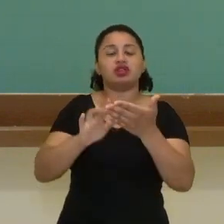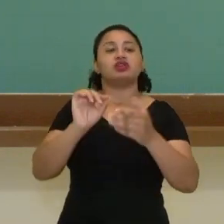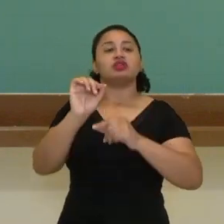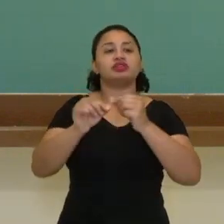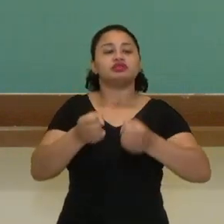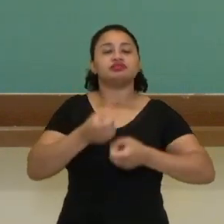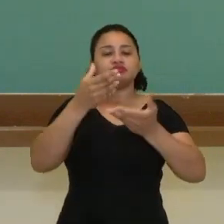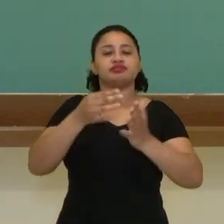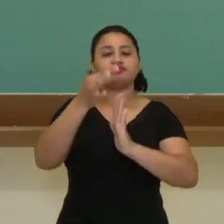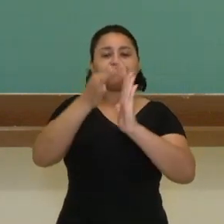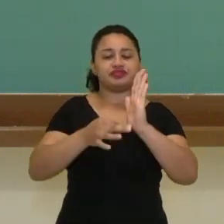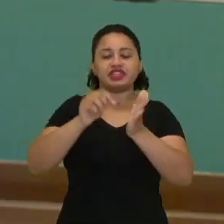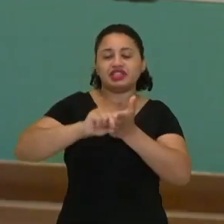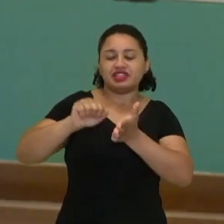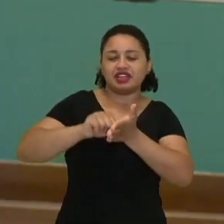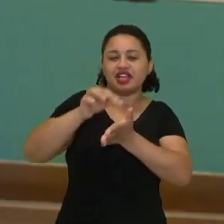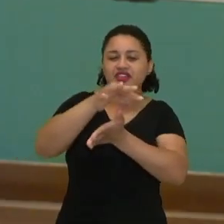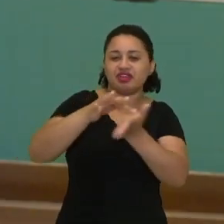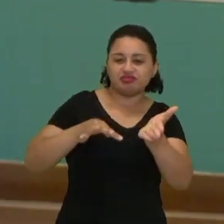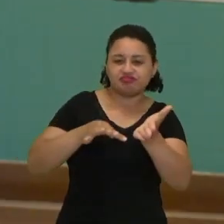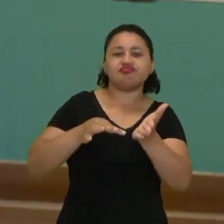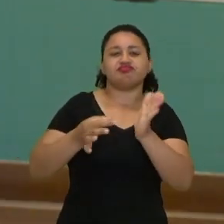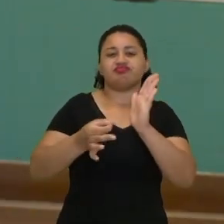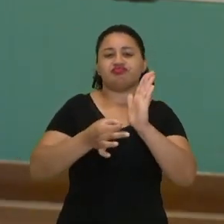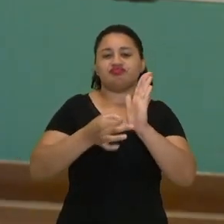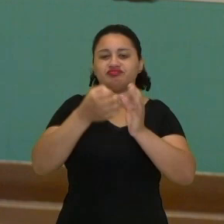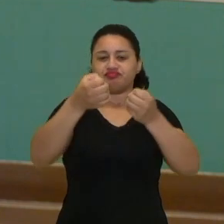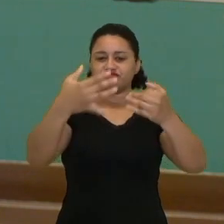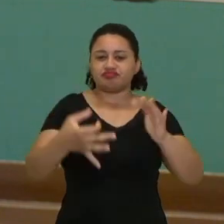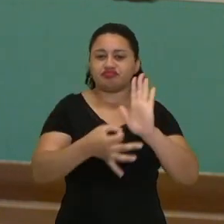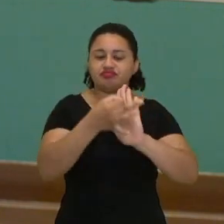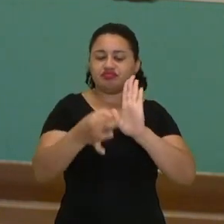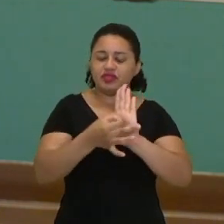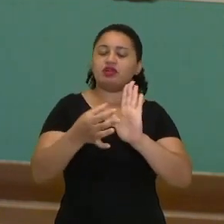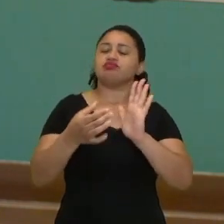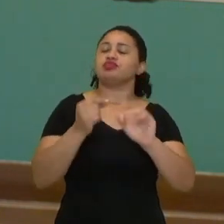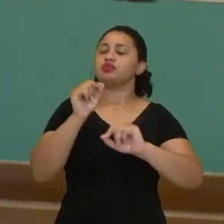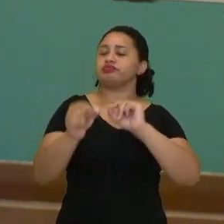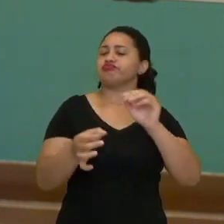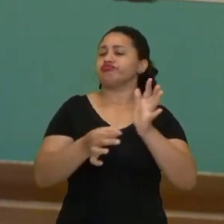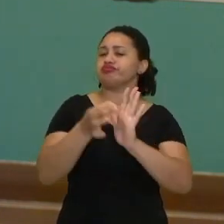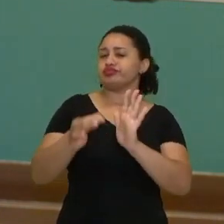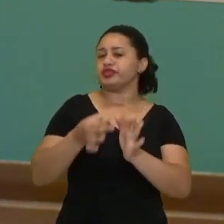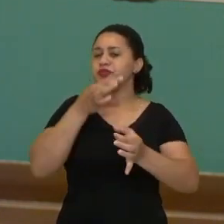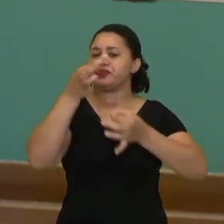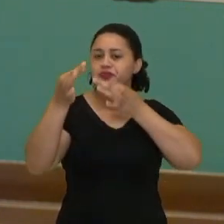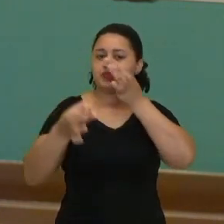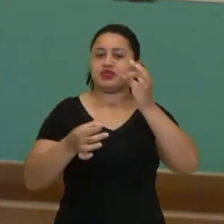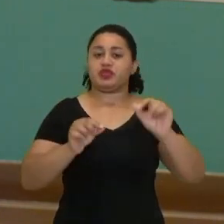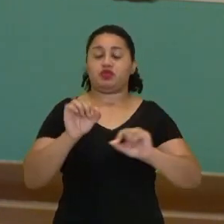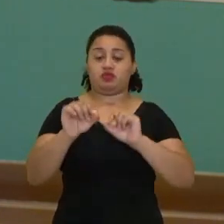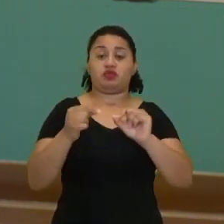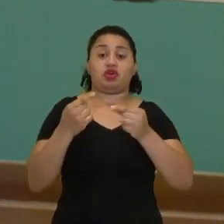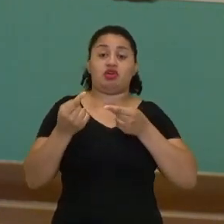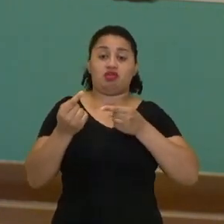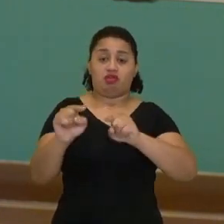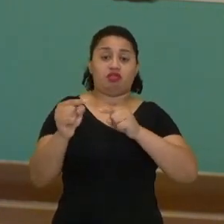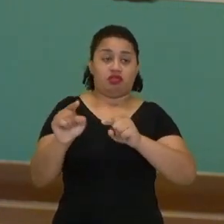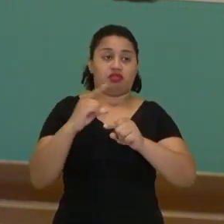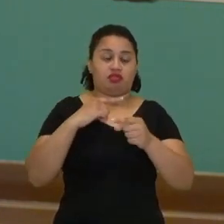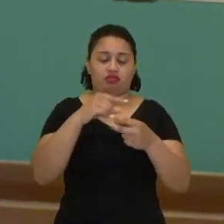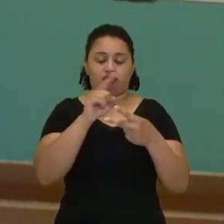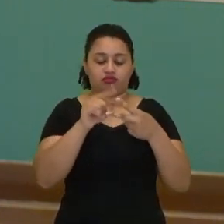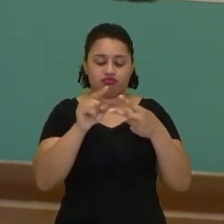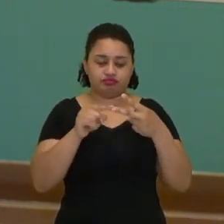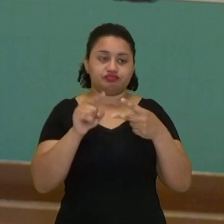textual. Escreva um textinho para mim, dissertativo argumentativo, então coloque seus argumentos, seu ponto de vista, com base nas provocações a seguir.